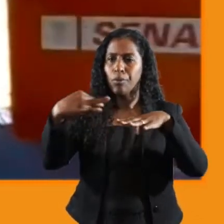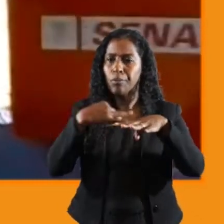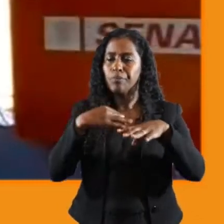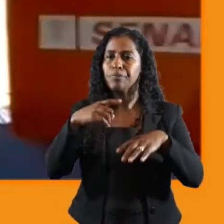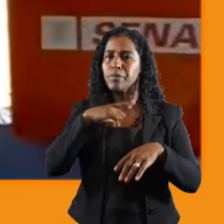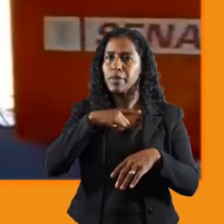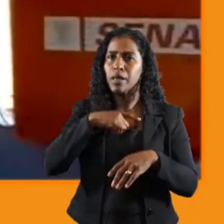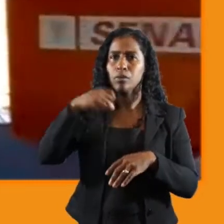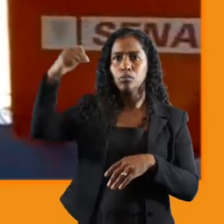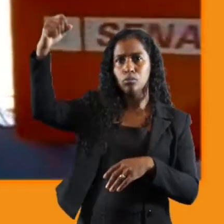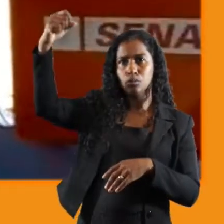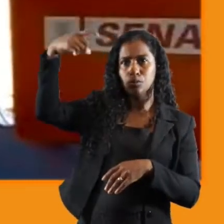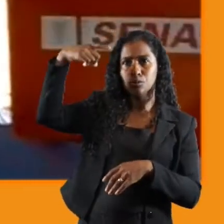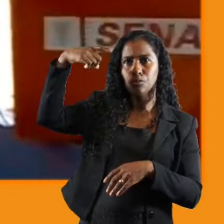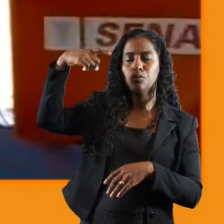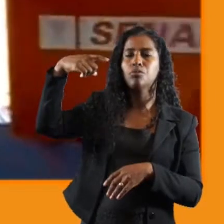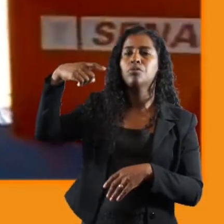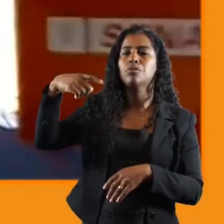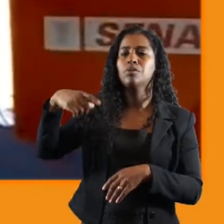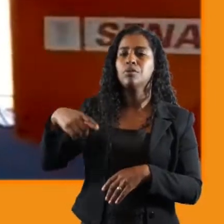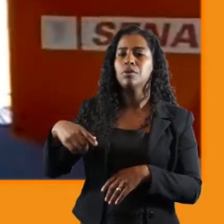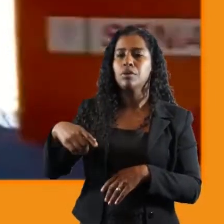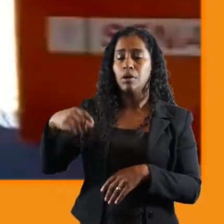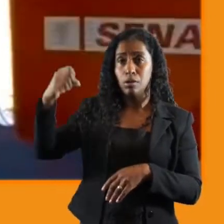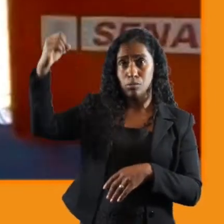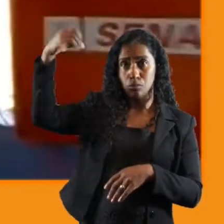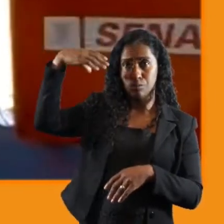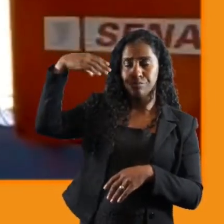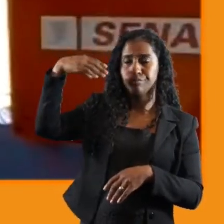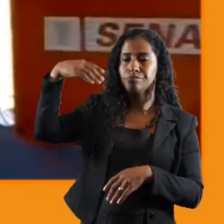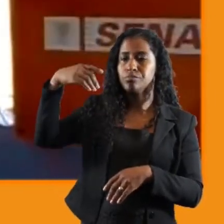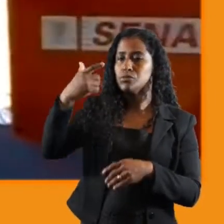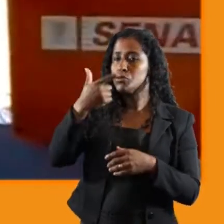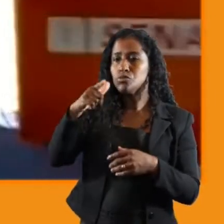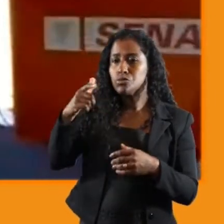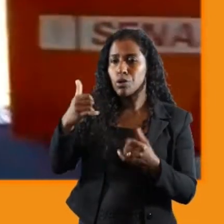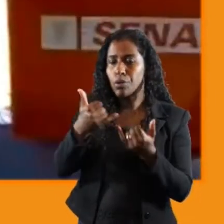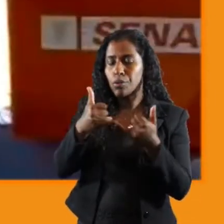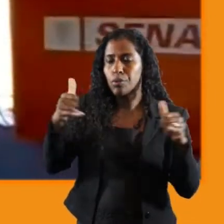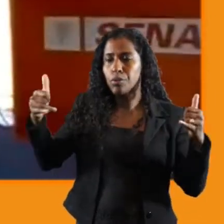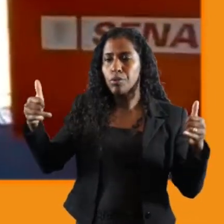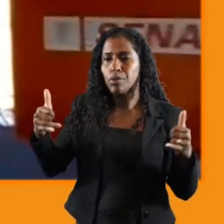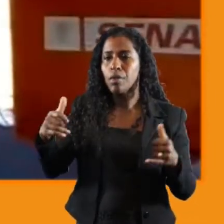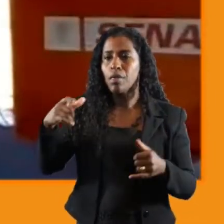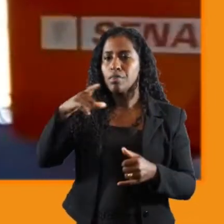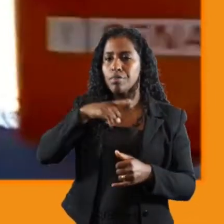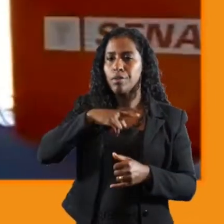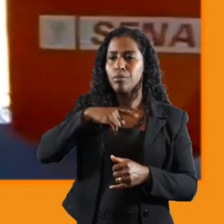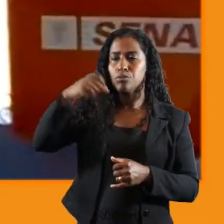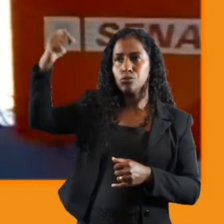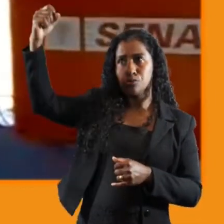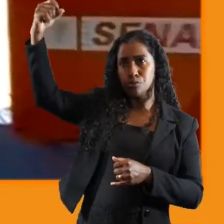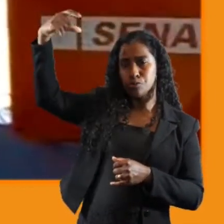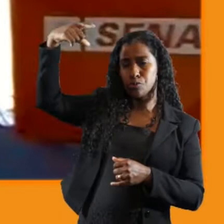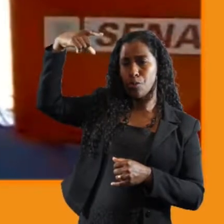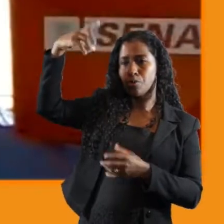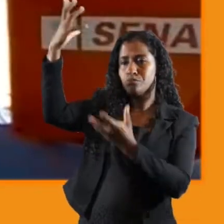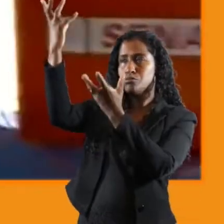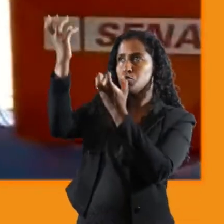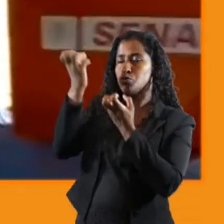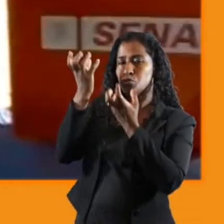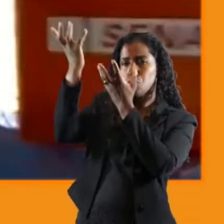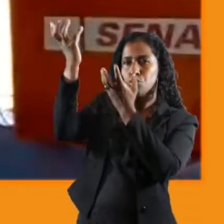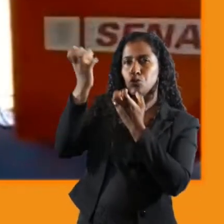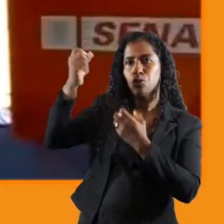lâmpadas elas são desconectadas da rede elétrica, elas têm um módulo solar em cima do poste que capta a